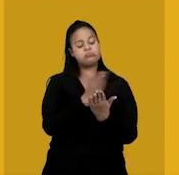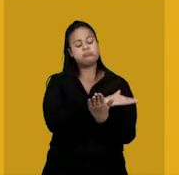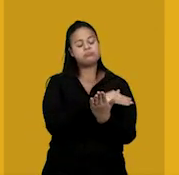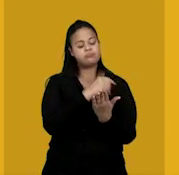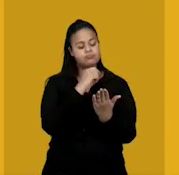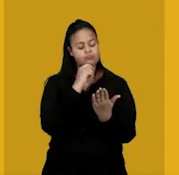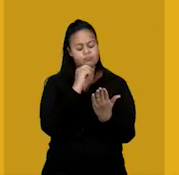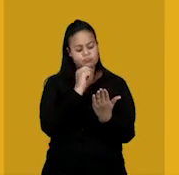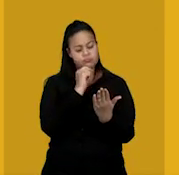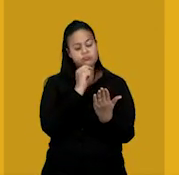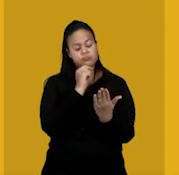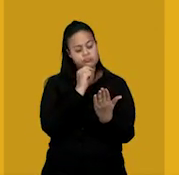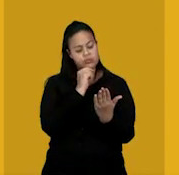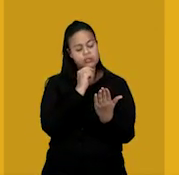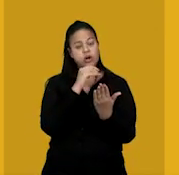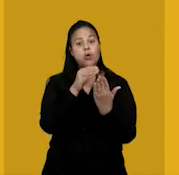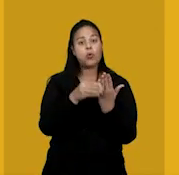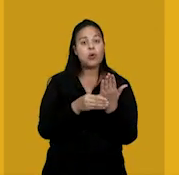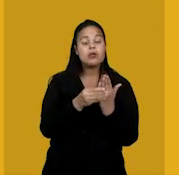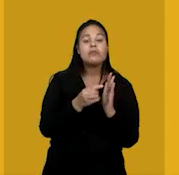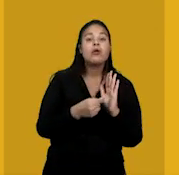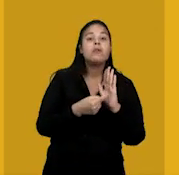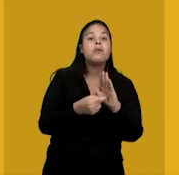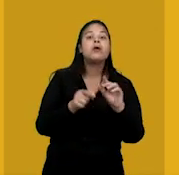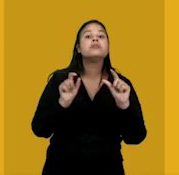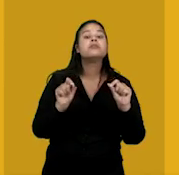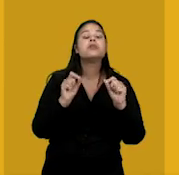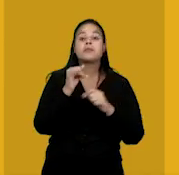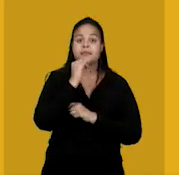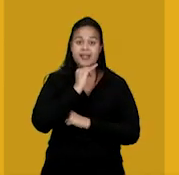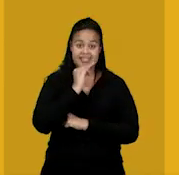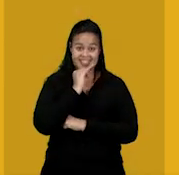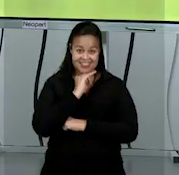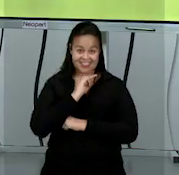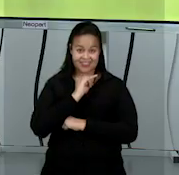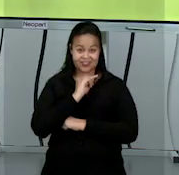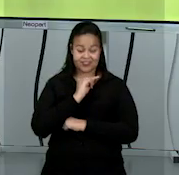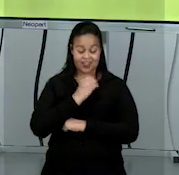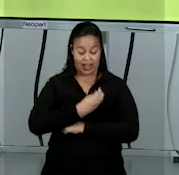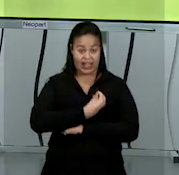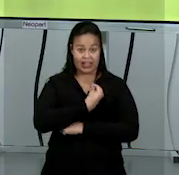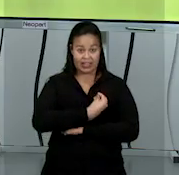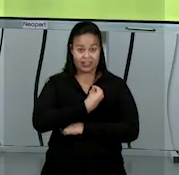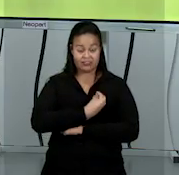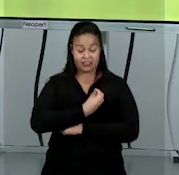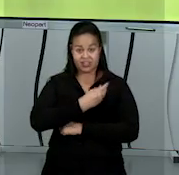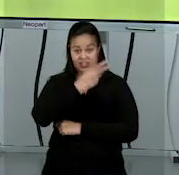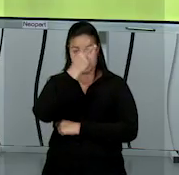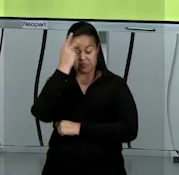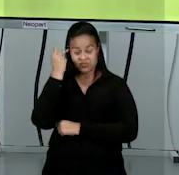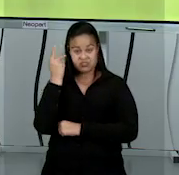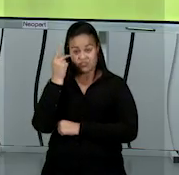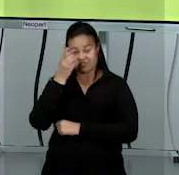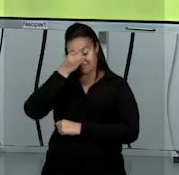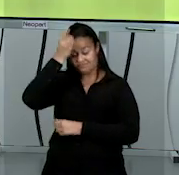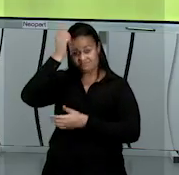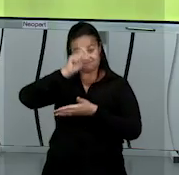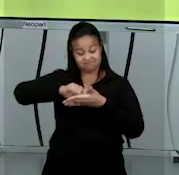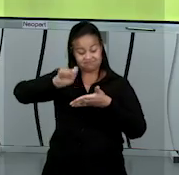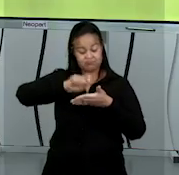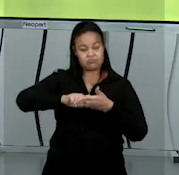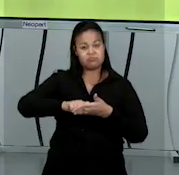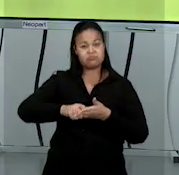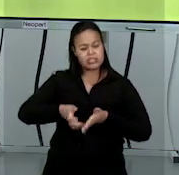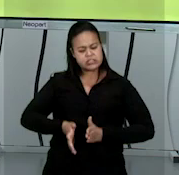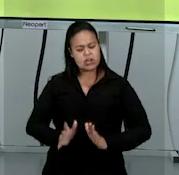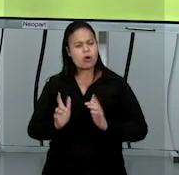do livro aparece, por exemplo, um pouquinho da biografia daquele autor ou daquela autora, onde